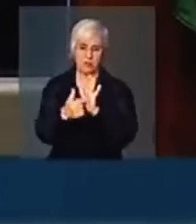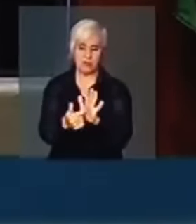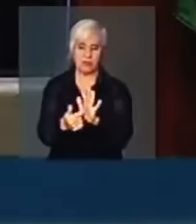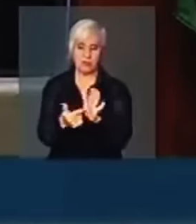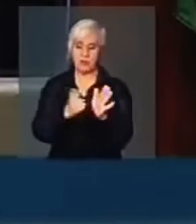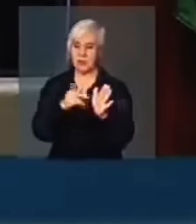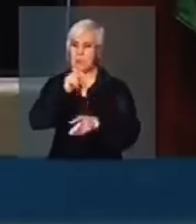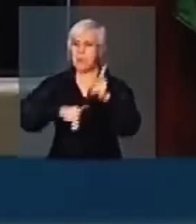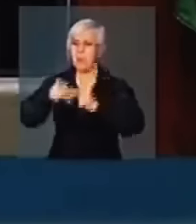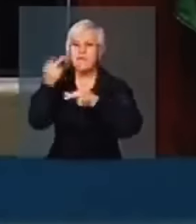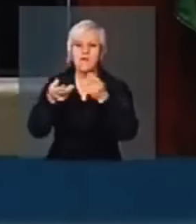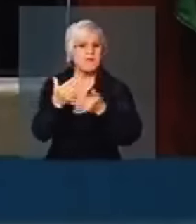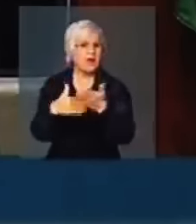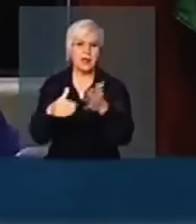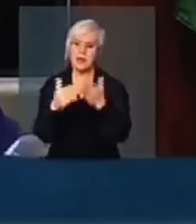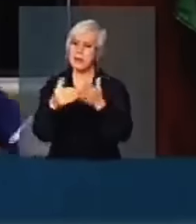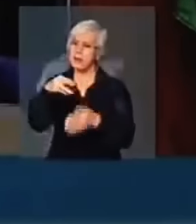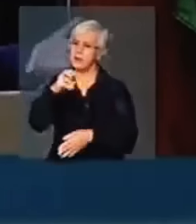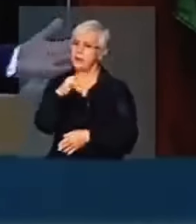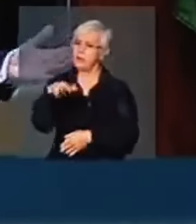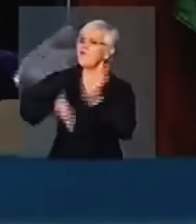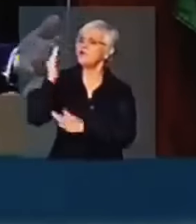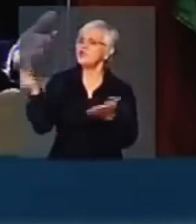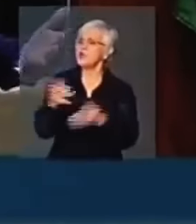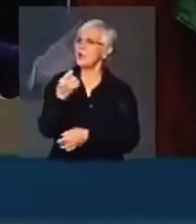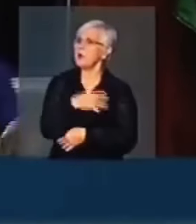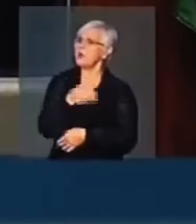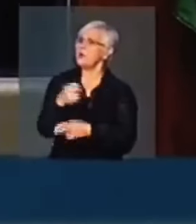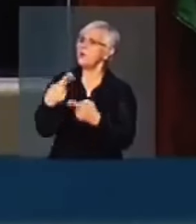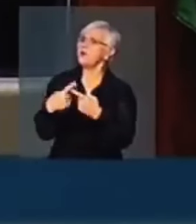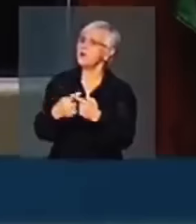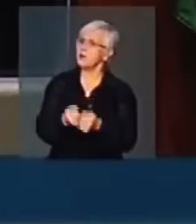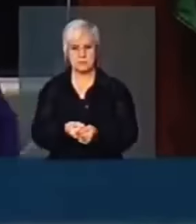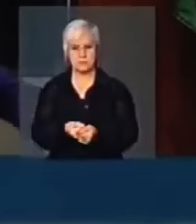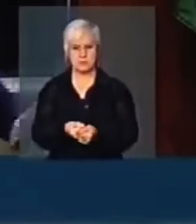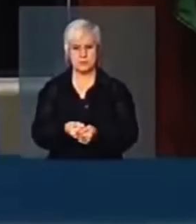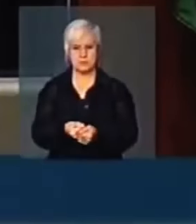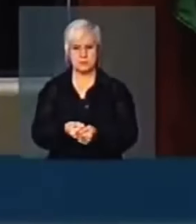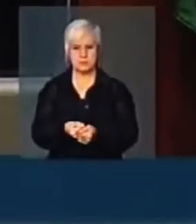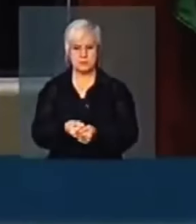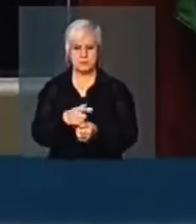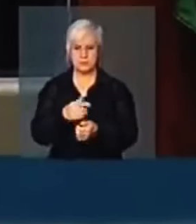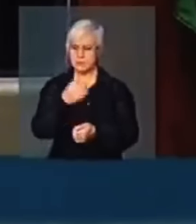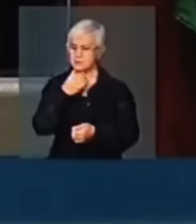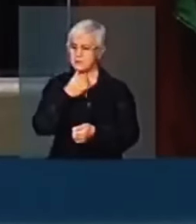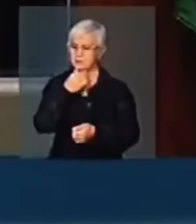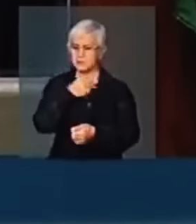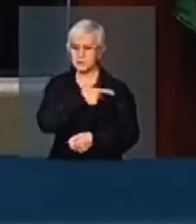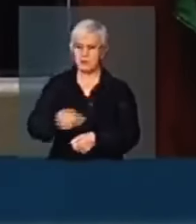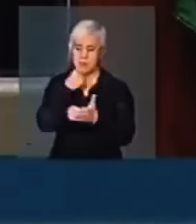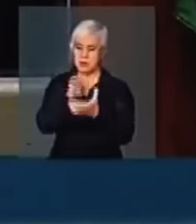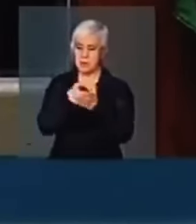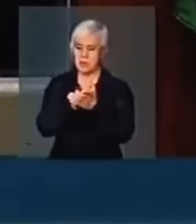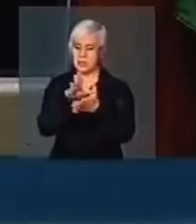voz, está na boca do povo na rua. Maria do Rosário saiu daqui agora correndo. Por que não falou da sua chefe Dilma Rousseff, cujo primeiro marido sequestrou um avião e